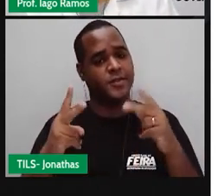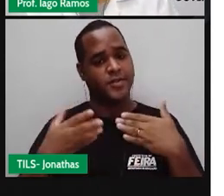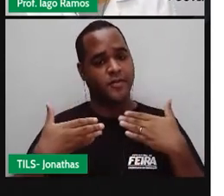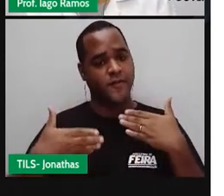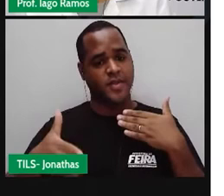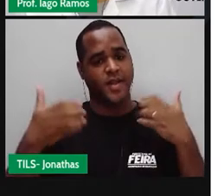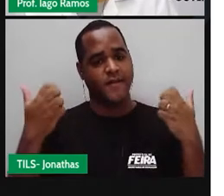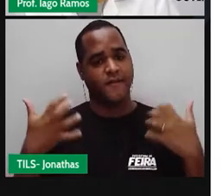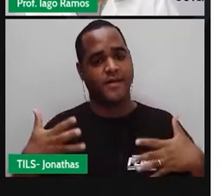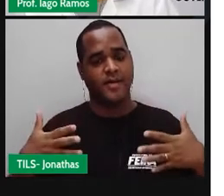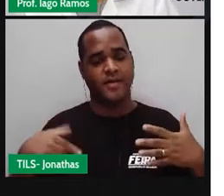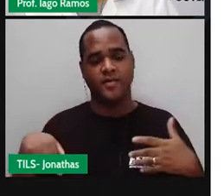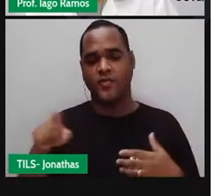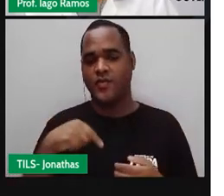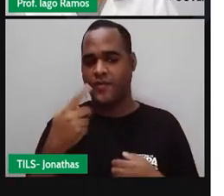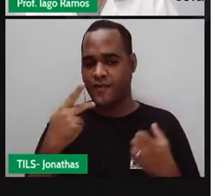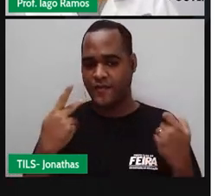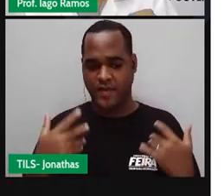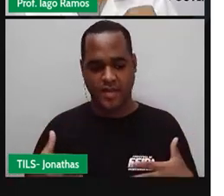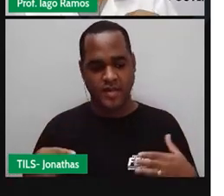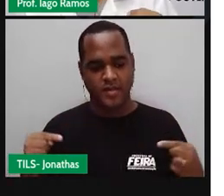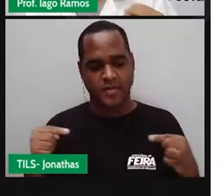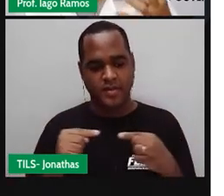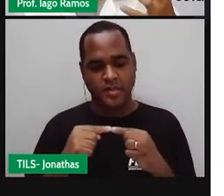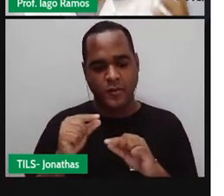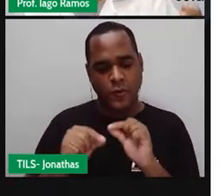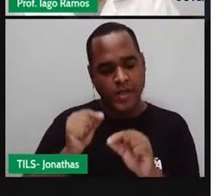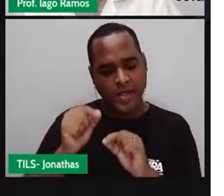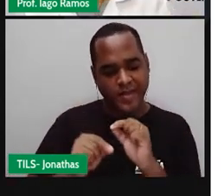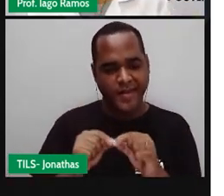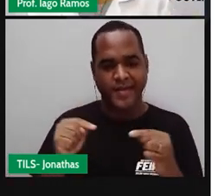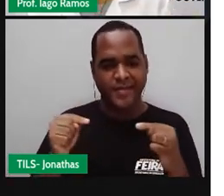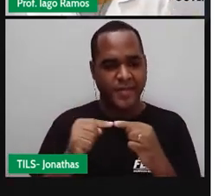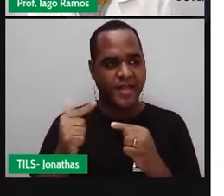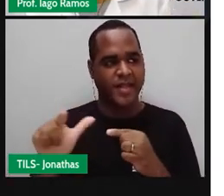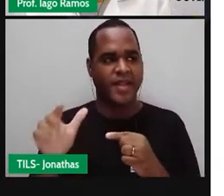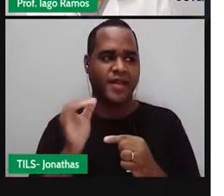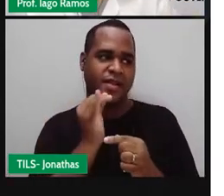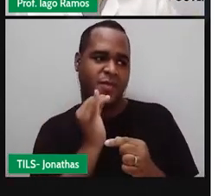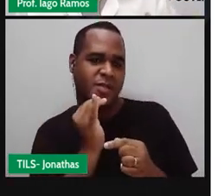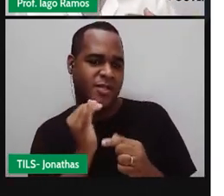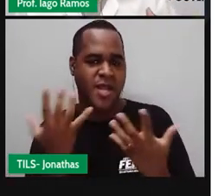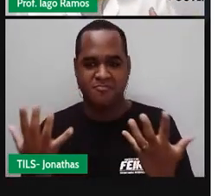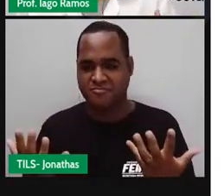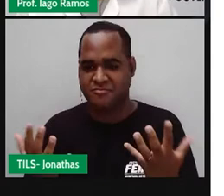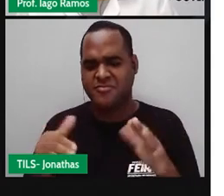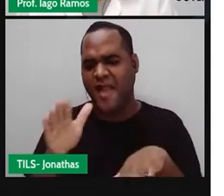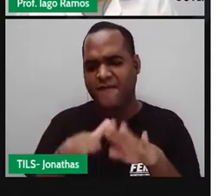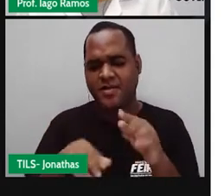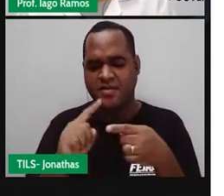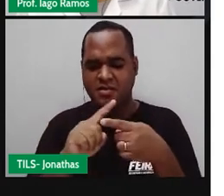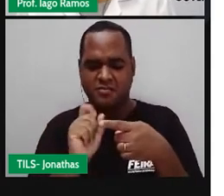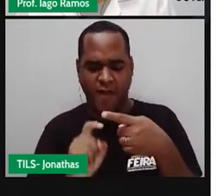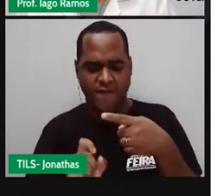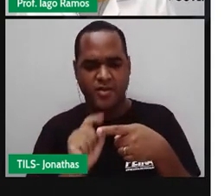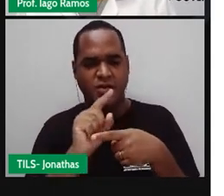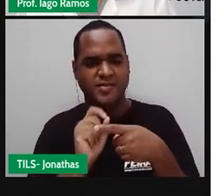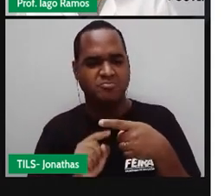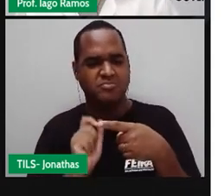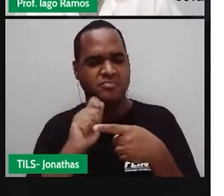é só que falando de frações equivalentes O que é frações